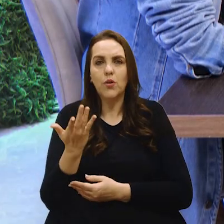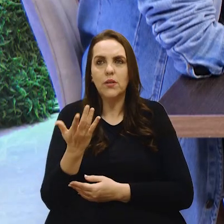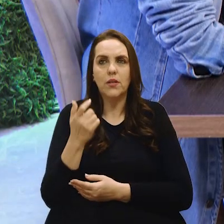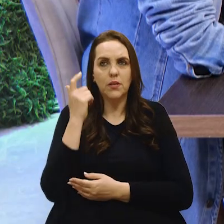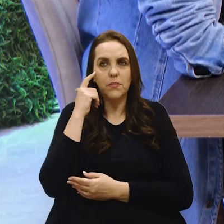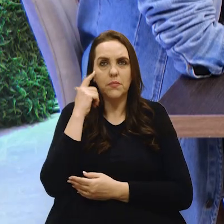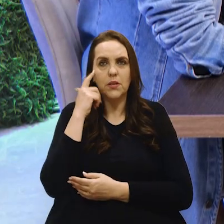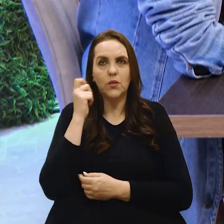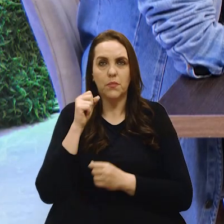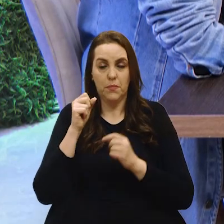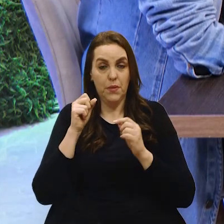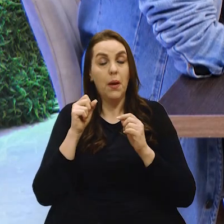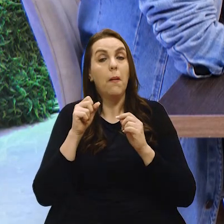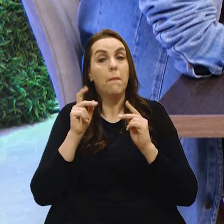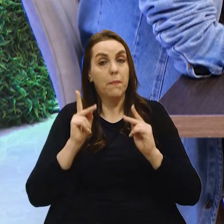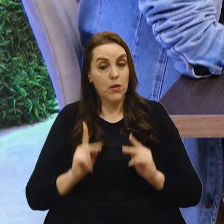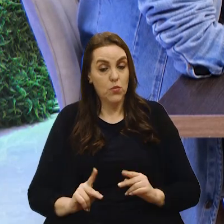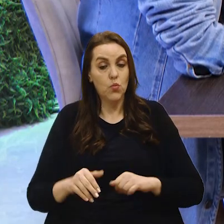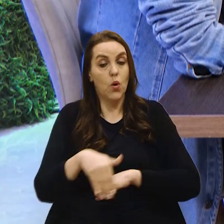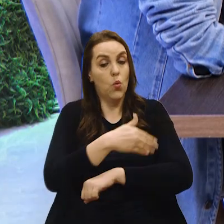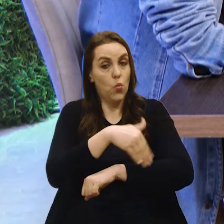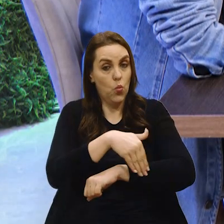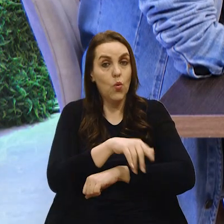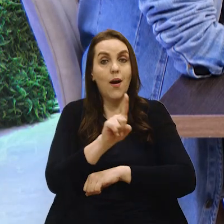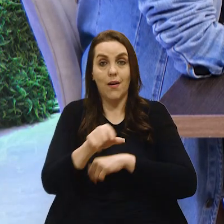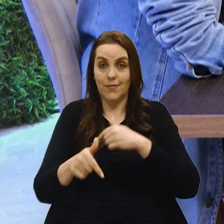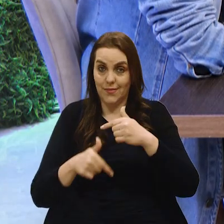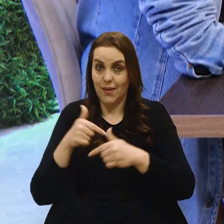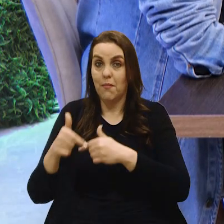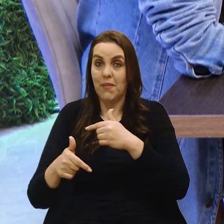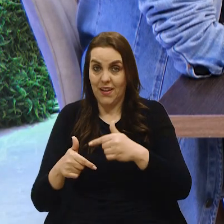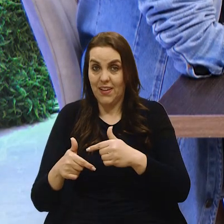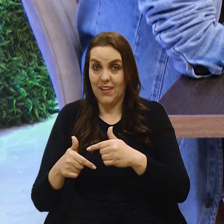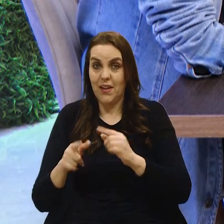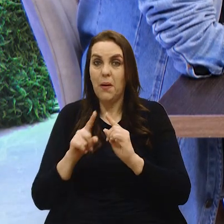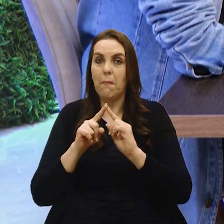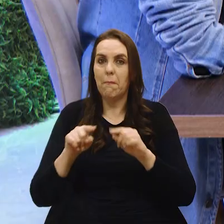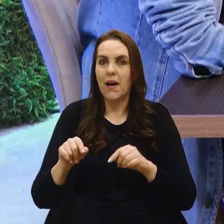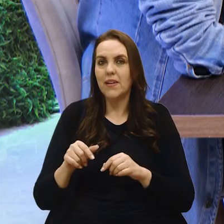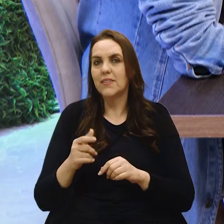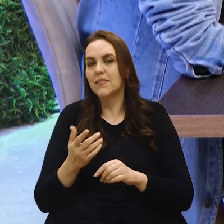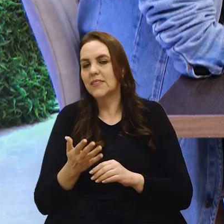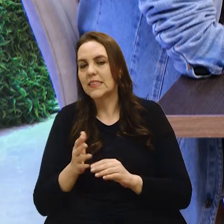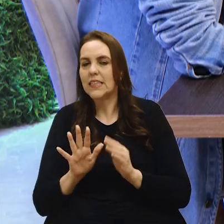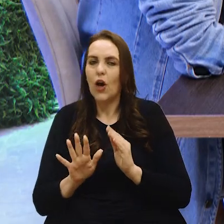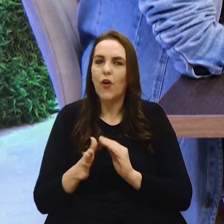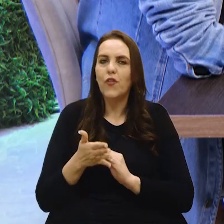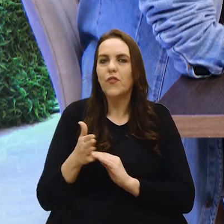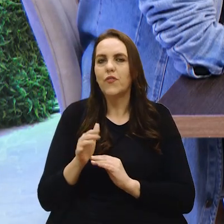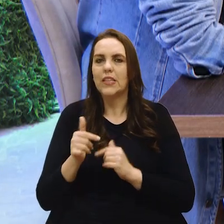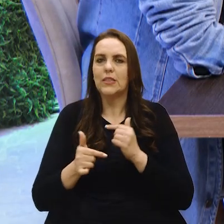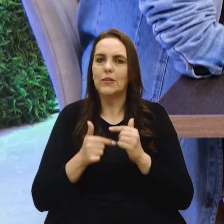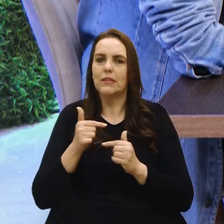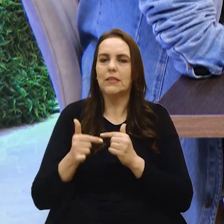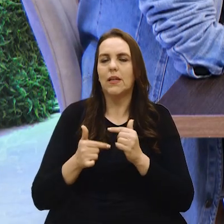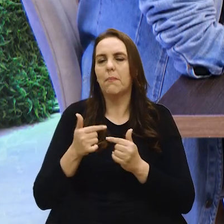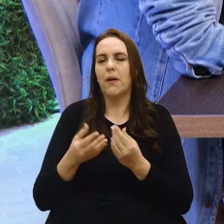situação de rua, ela trabalha. Talvez ela não trabalhe